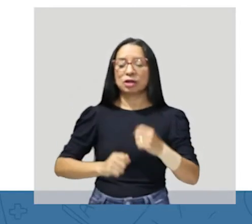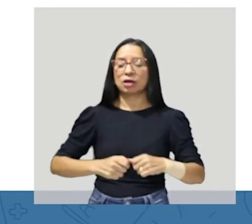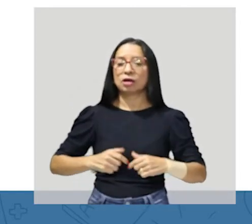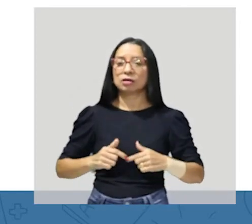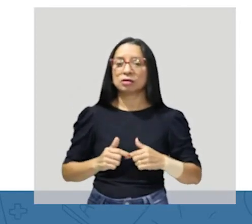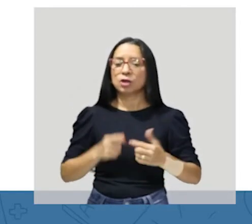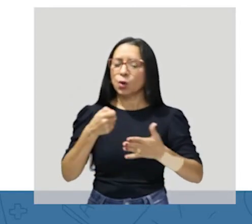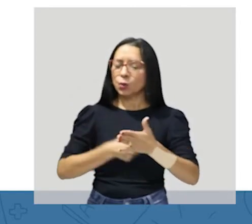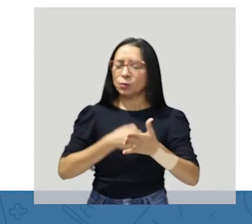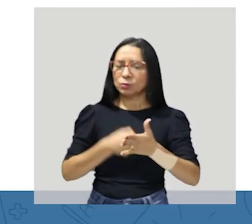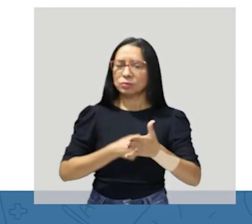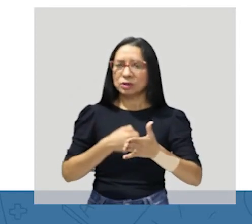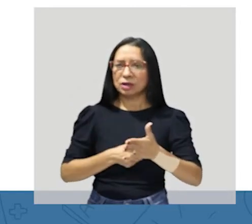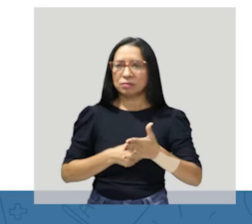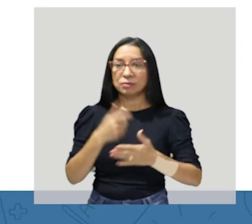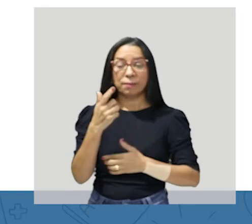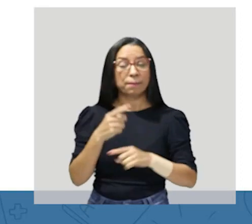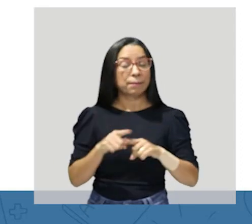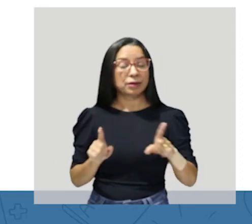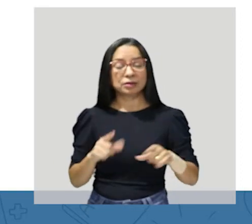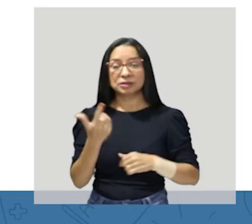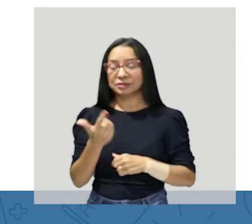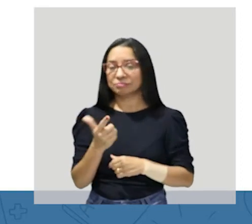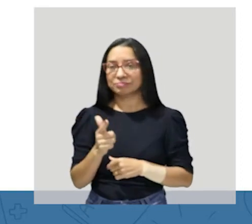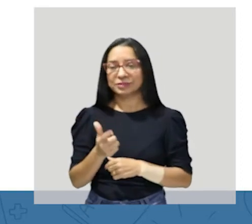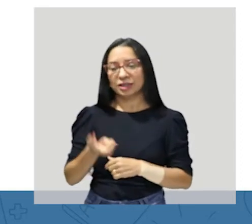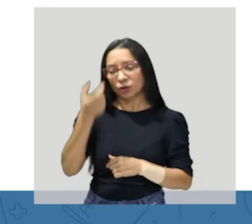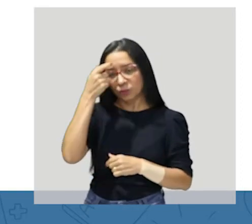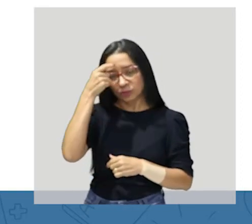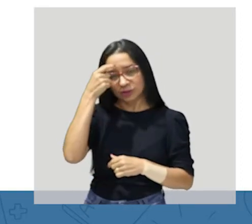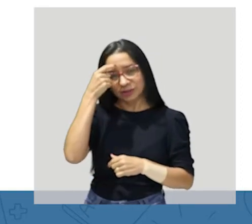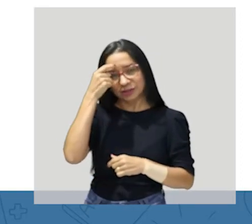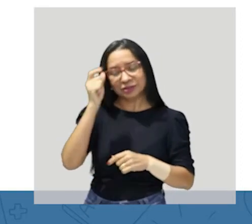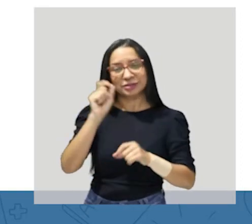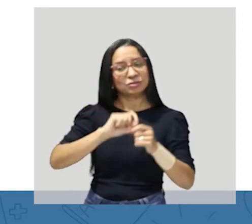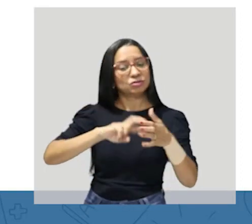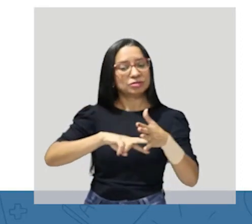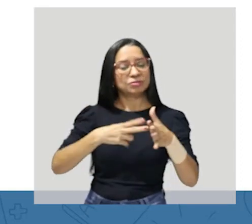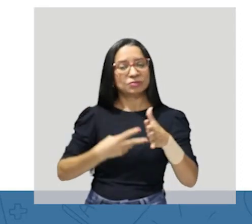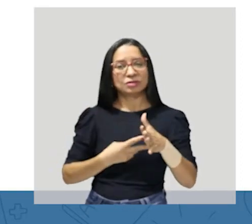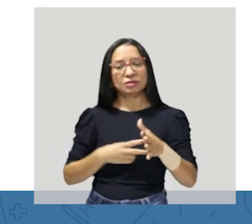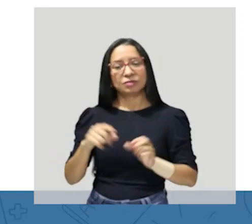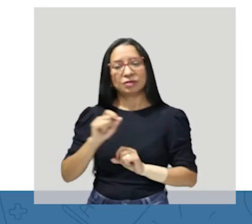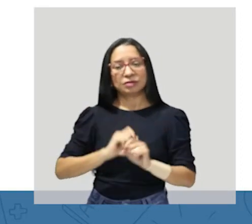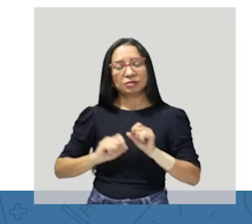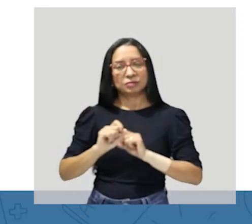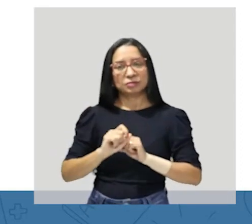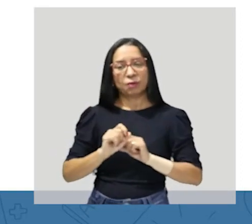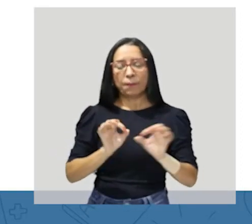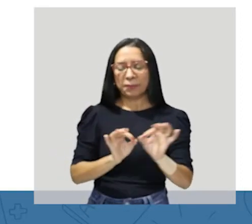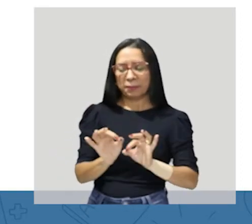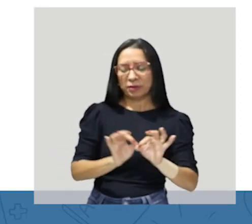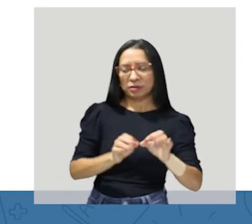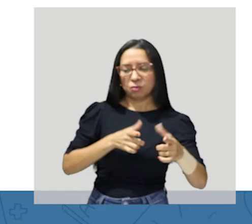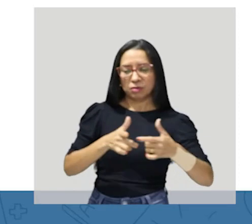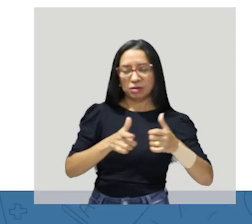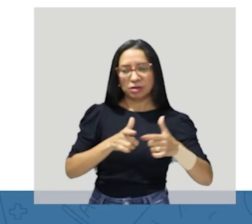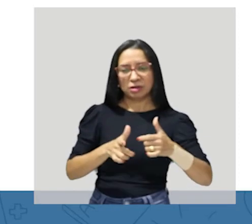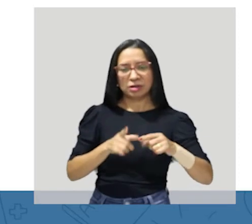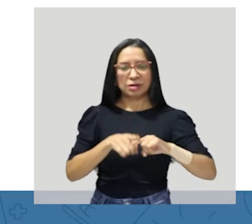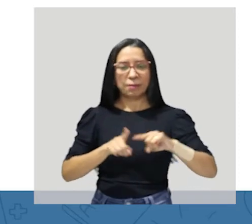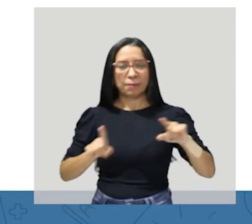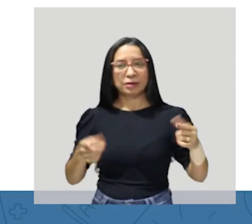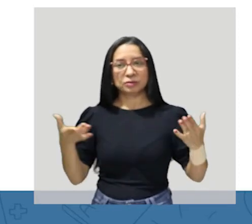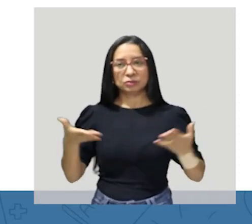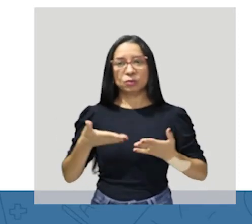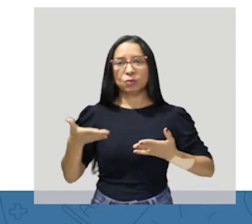inconsciente. Aí, depois, a arte marcial surge, aquela ideia de guerra, de guerrear, de preparação guerreira, isso, aquilo, outro. Mas,